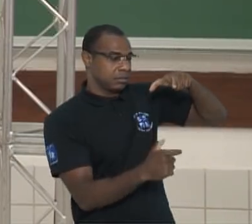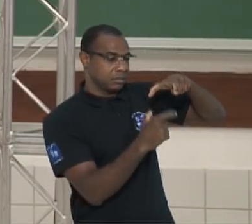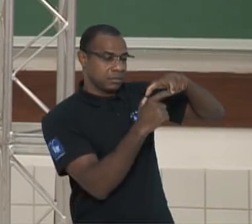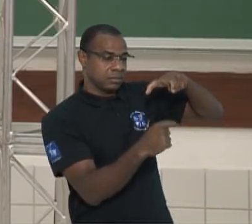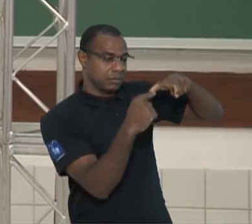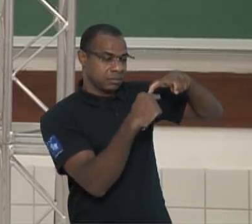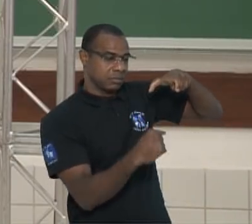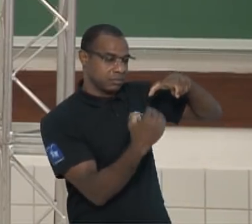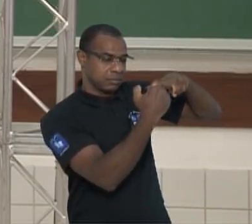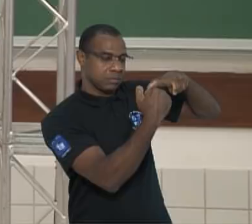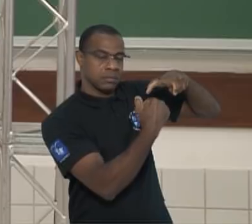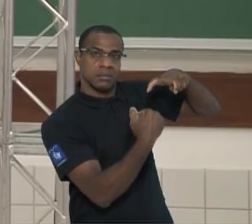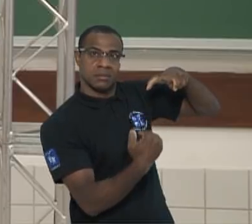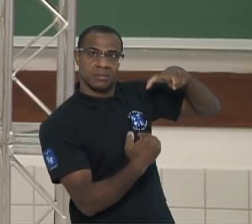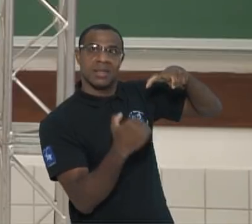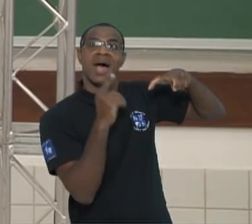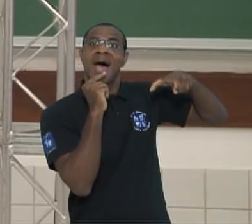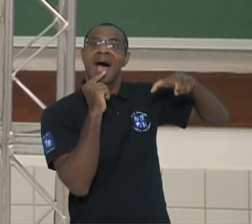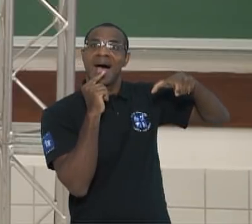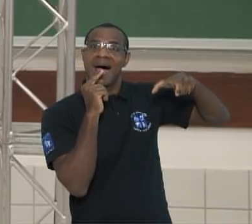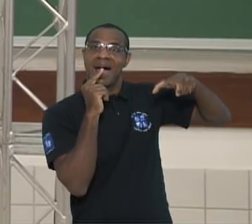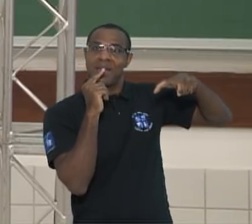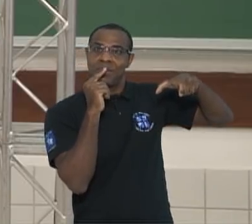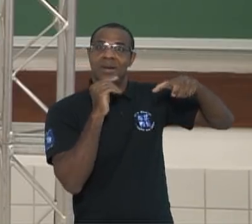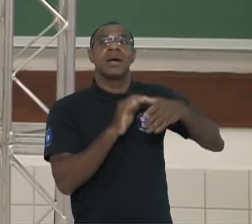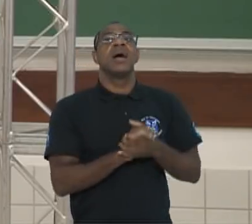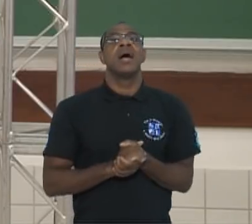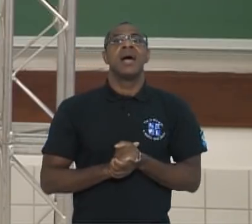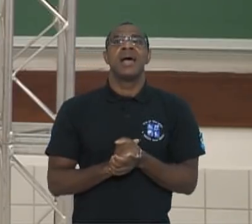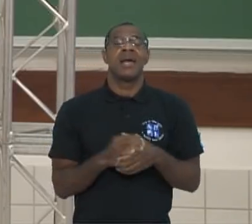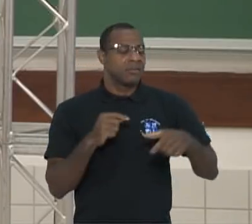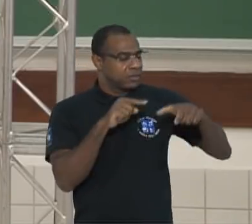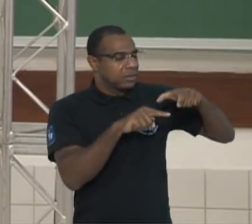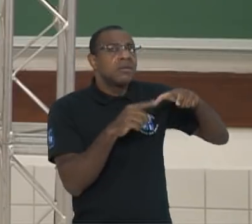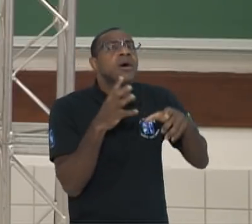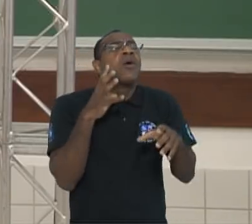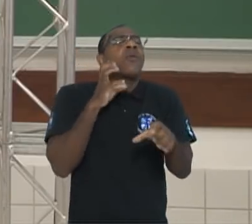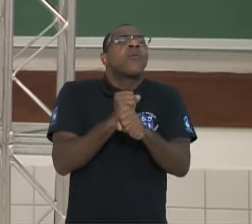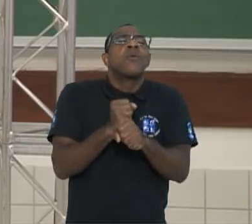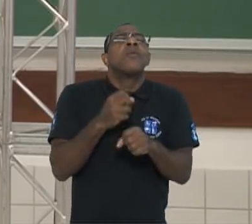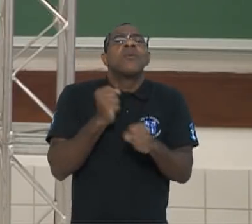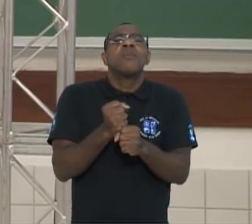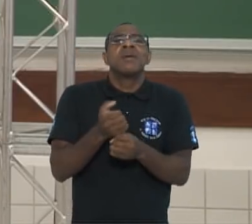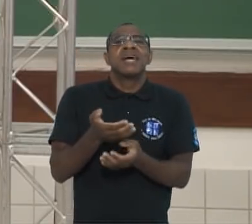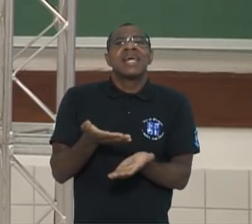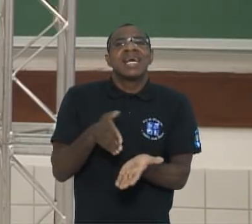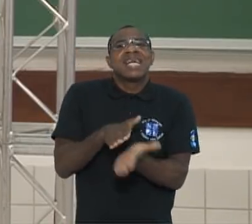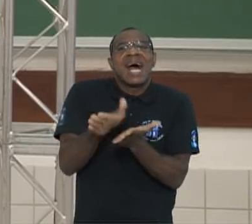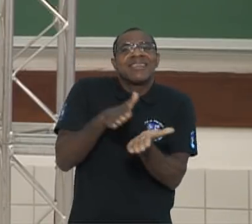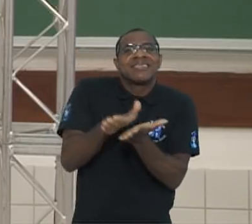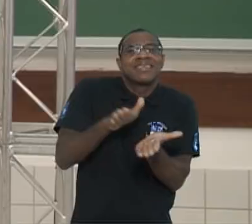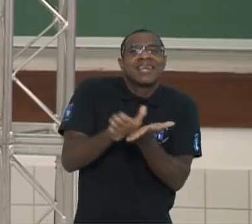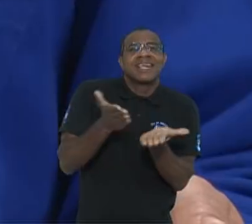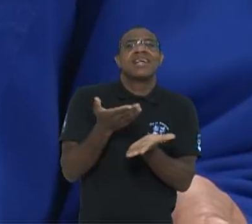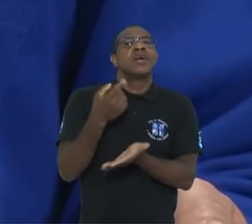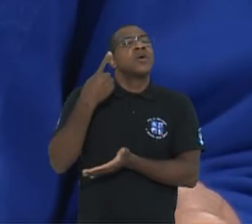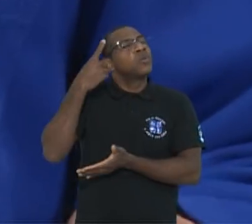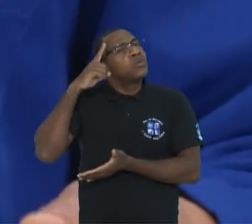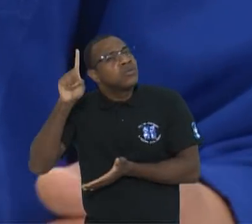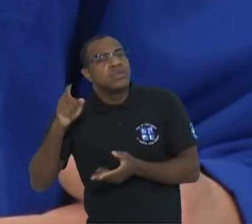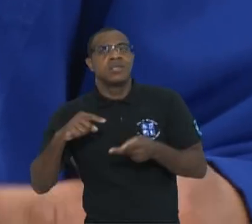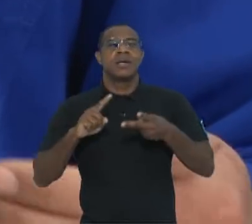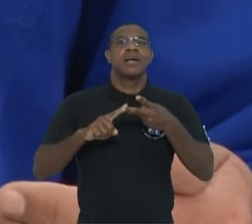para nós no nosso dia a dia, tá? Quanto que nós gastamos por dia ou por mês, em